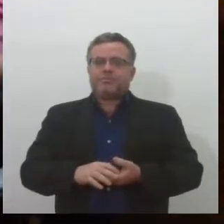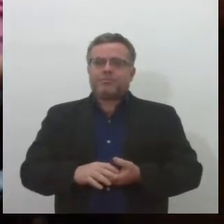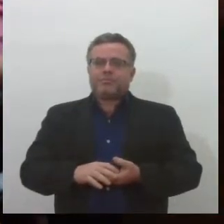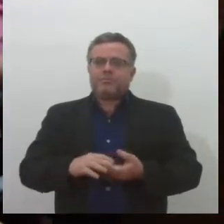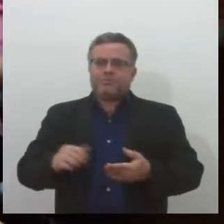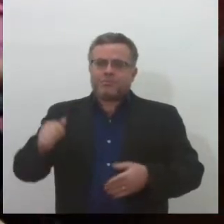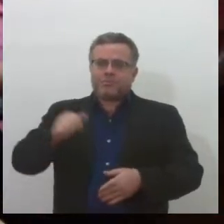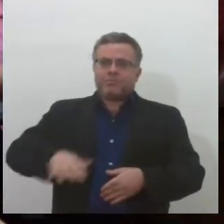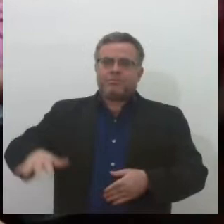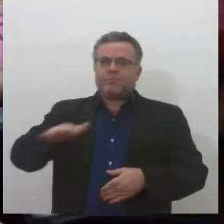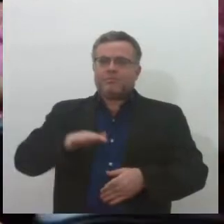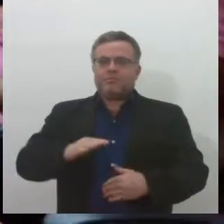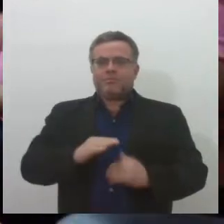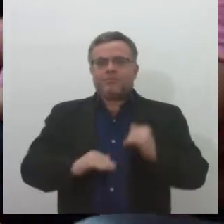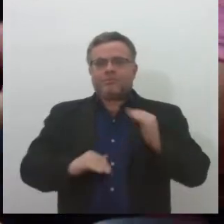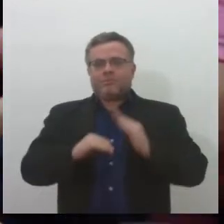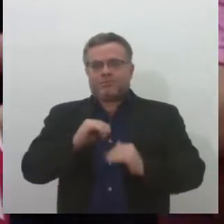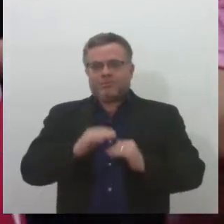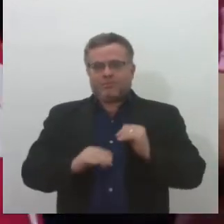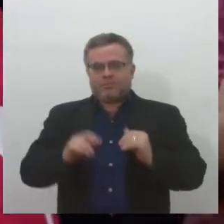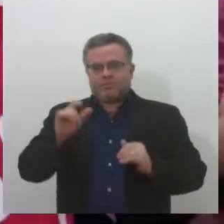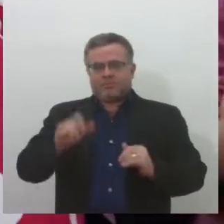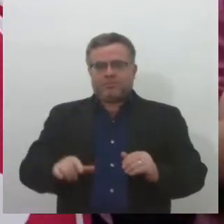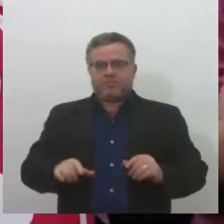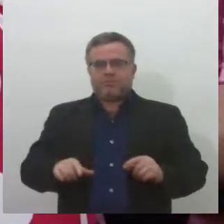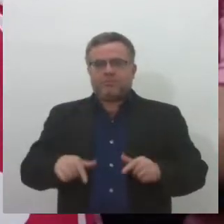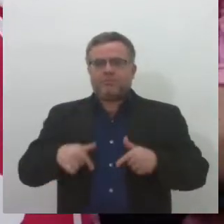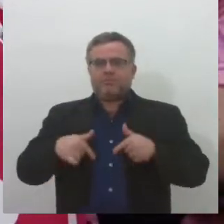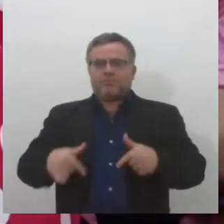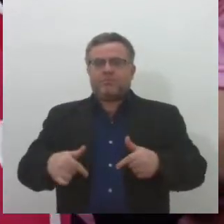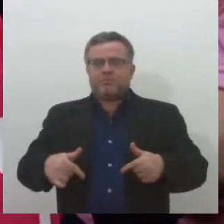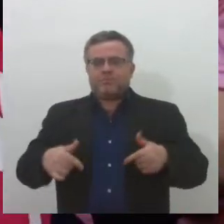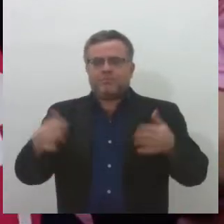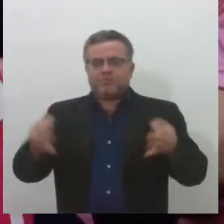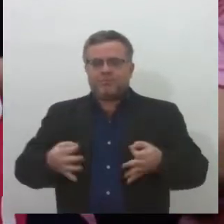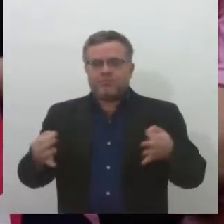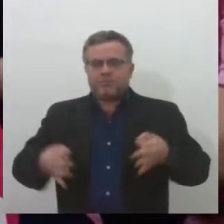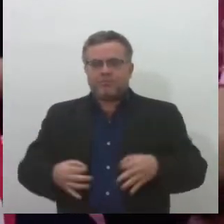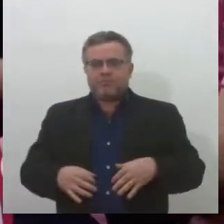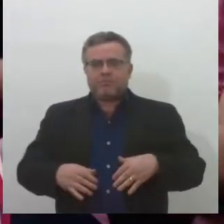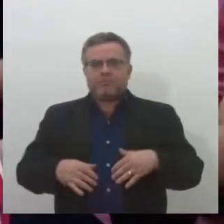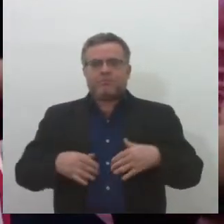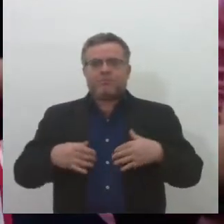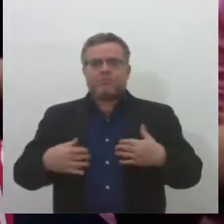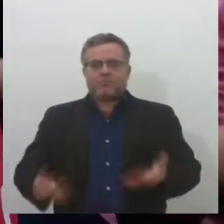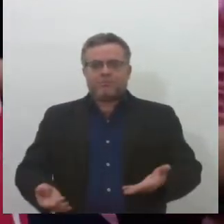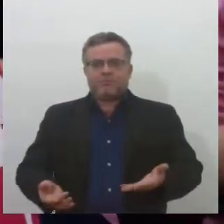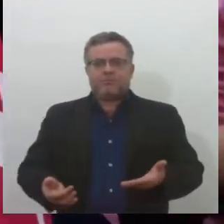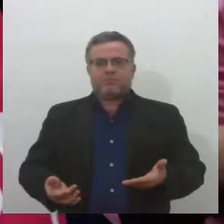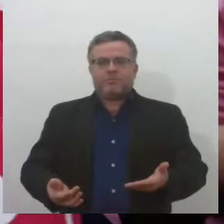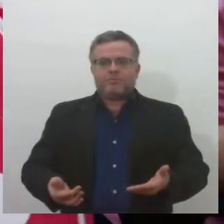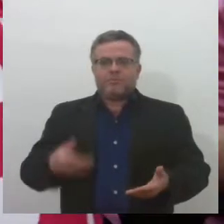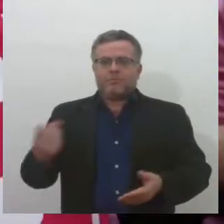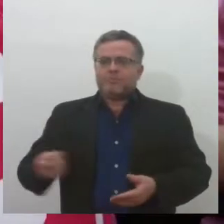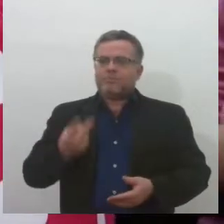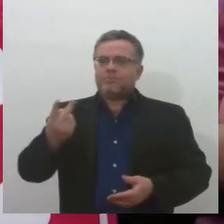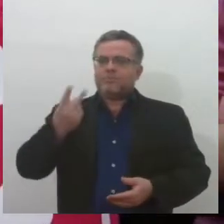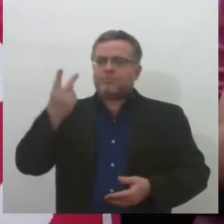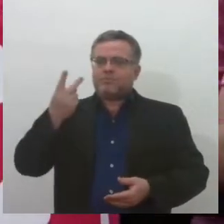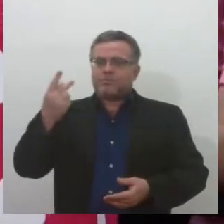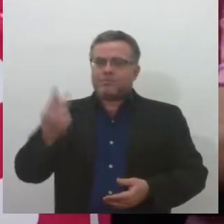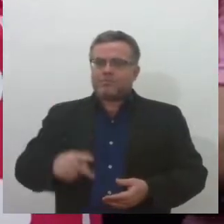assistente social ele desempenha um papel extraordinário extremamente fundamental na